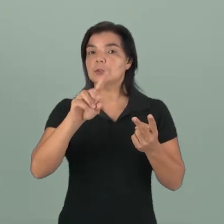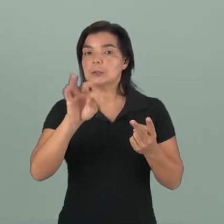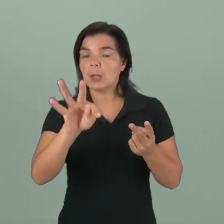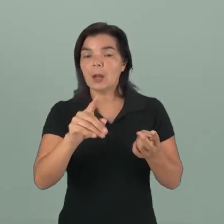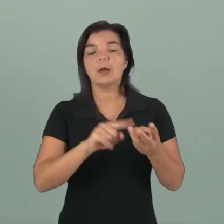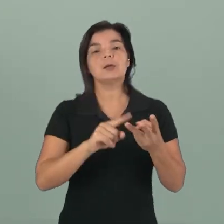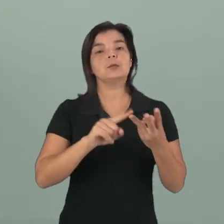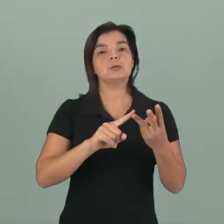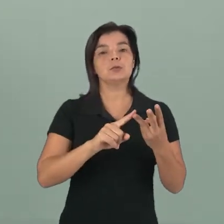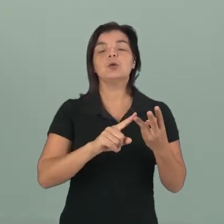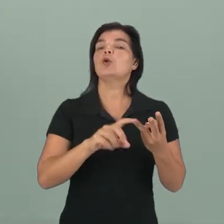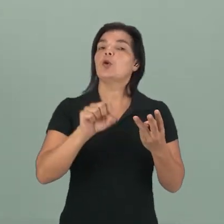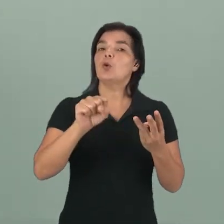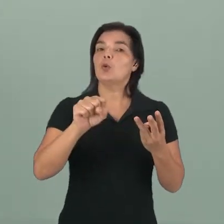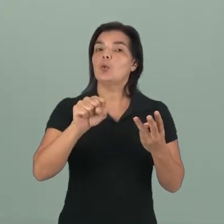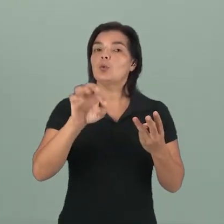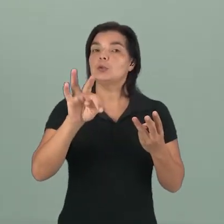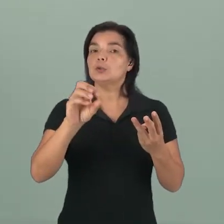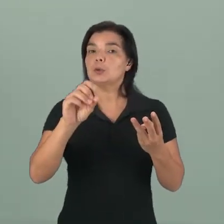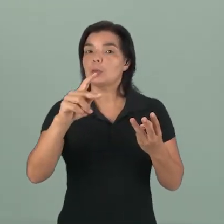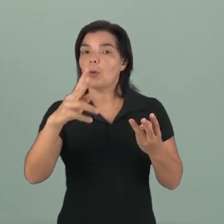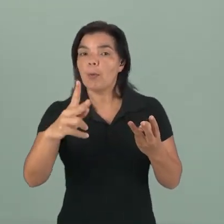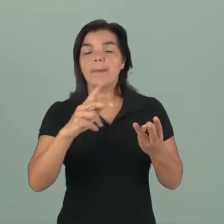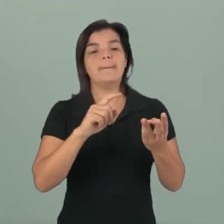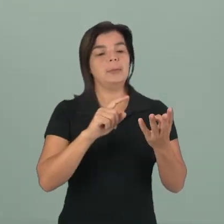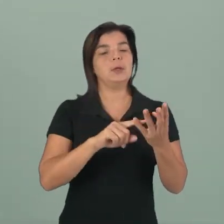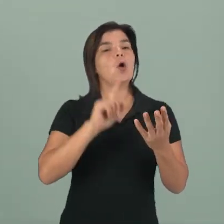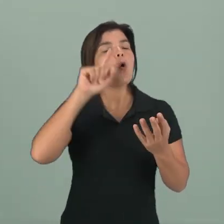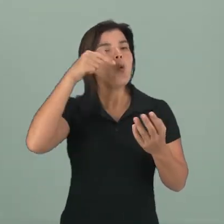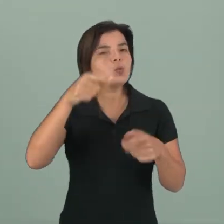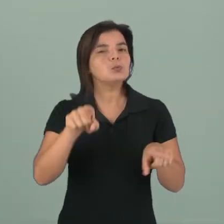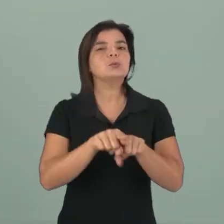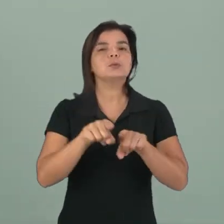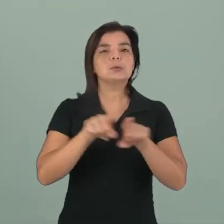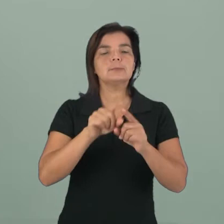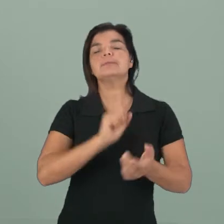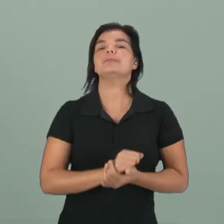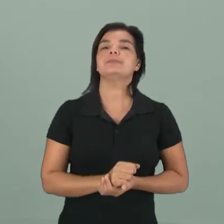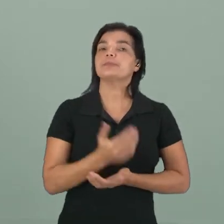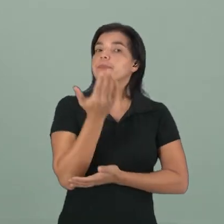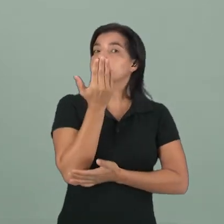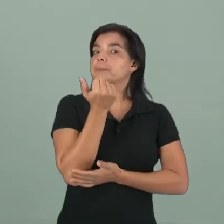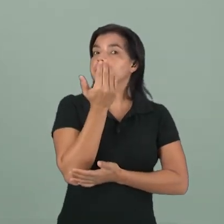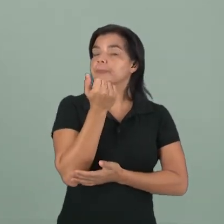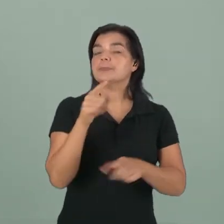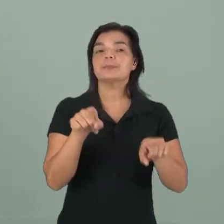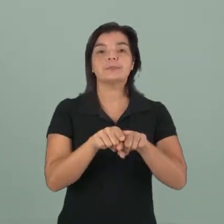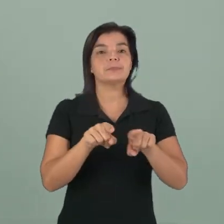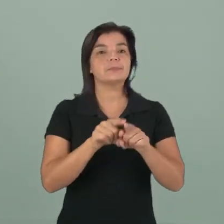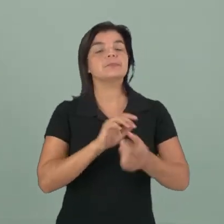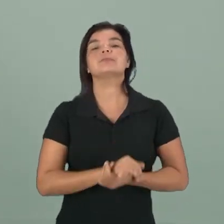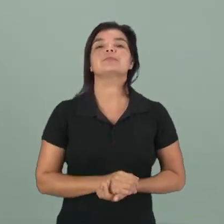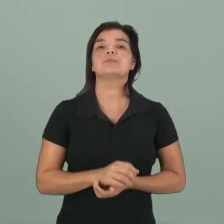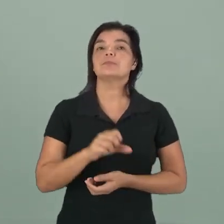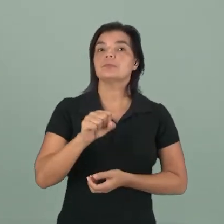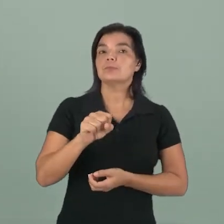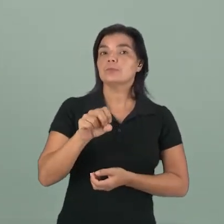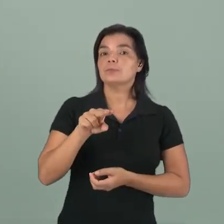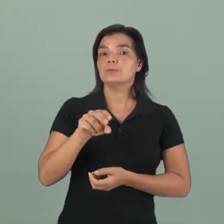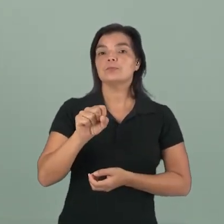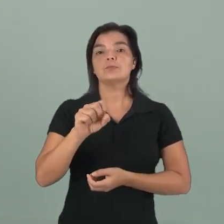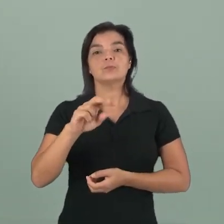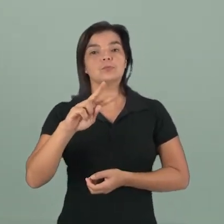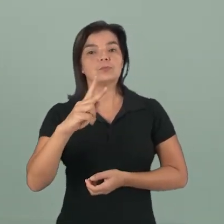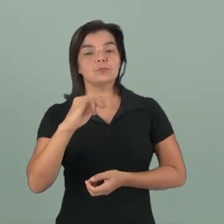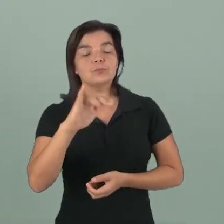São palavras exemplos de estrangeirismo. Outras áreas que a gente pode ver também na área da alimentação. Então, a gente tem aí o sushi, o